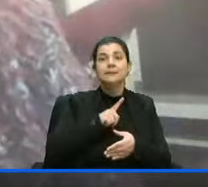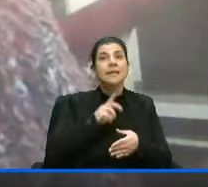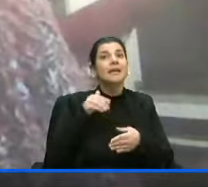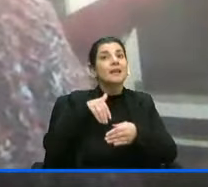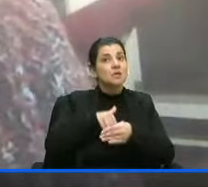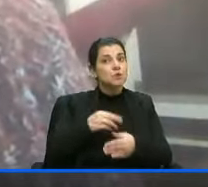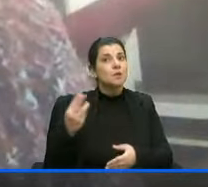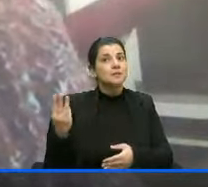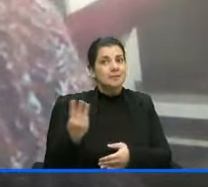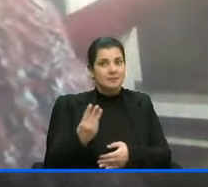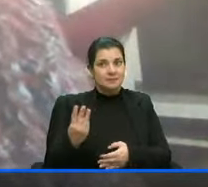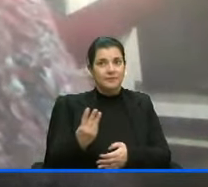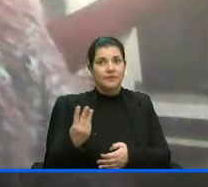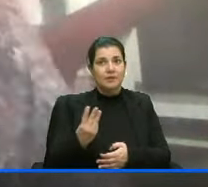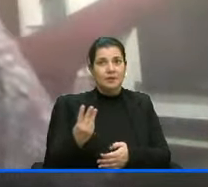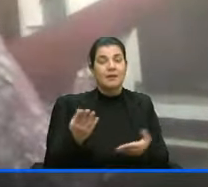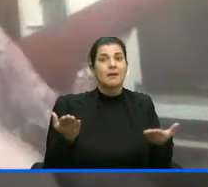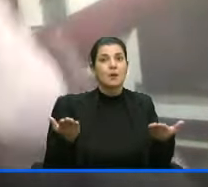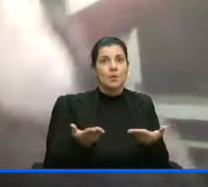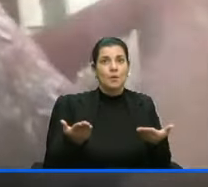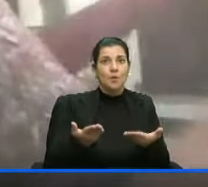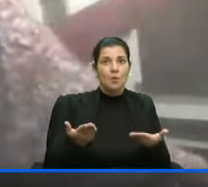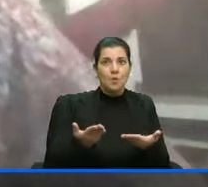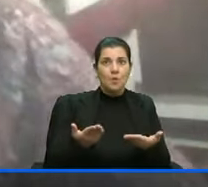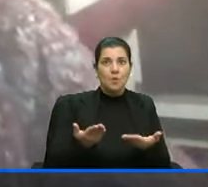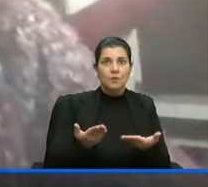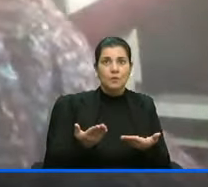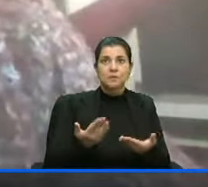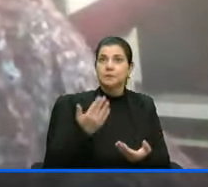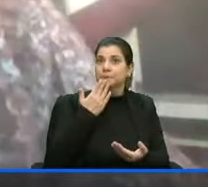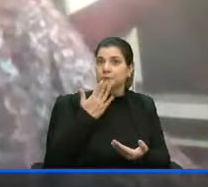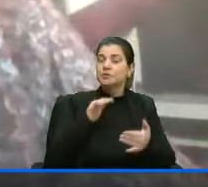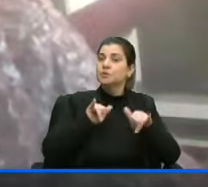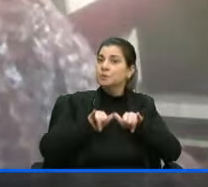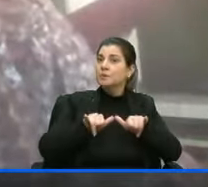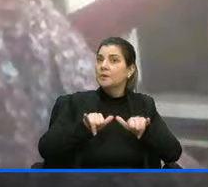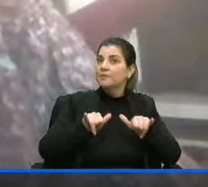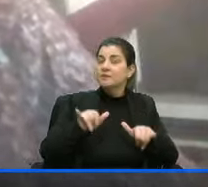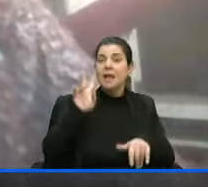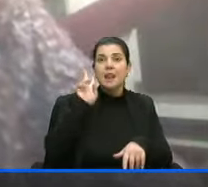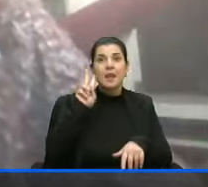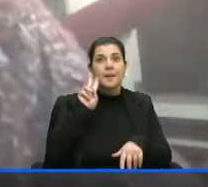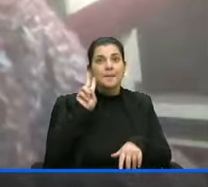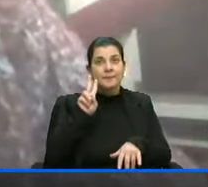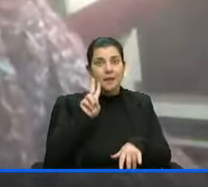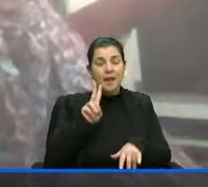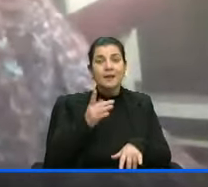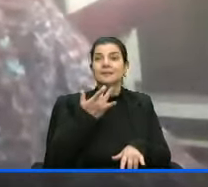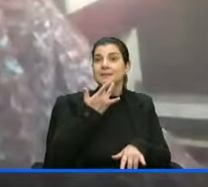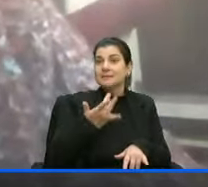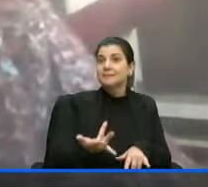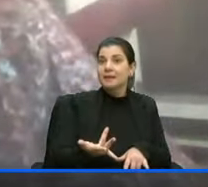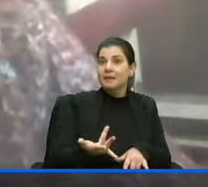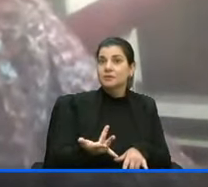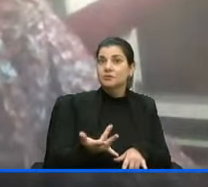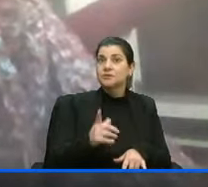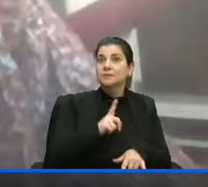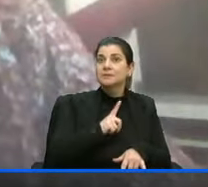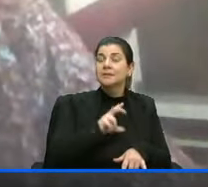na terça-feira, agora, pediu-me para avisar, lembrar, e durante esta tarde